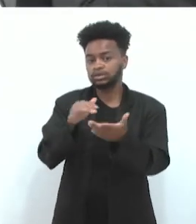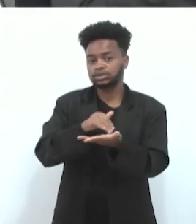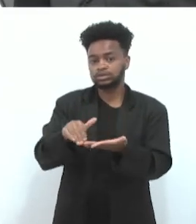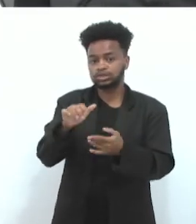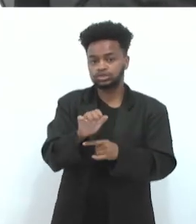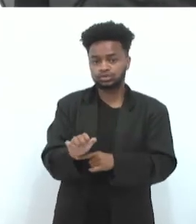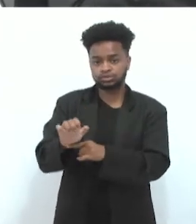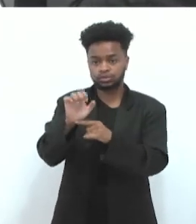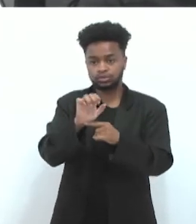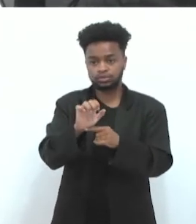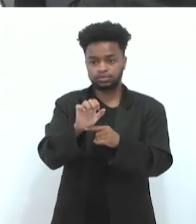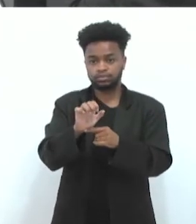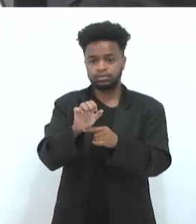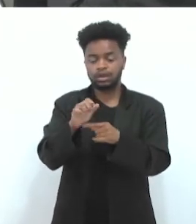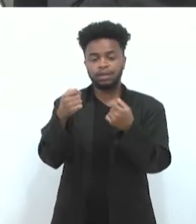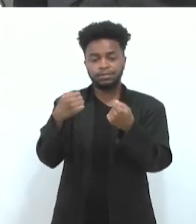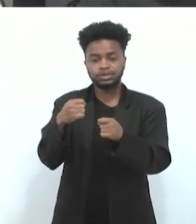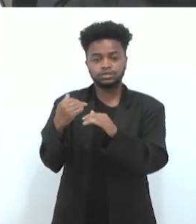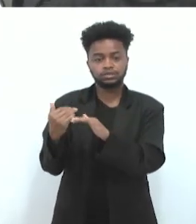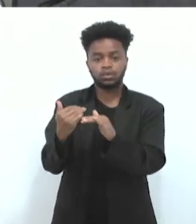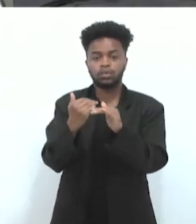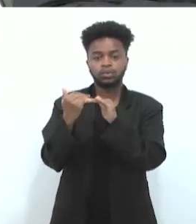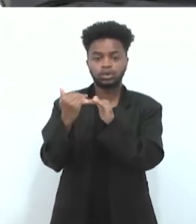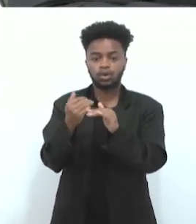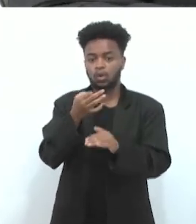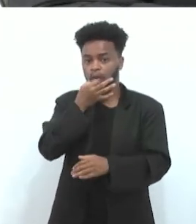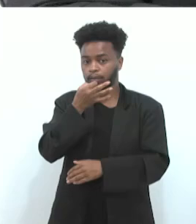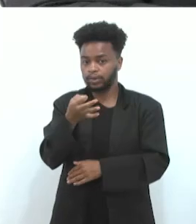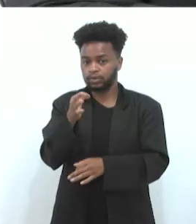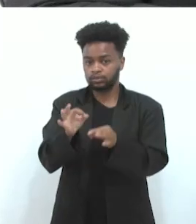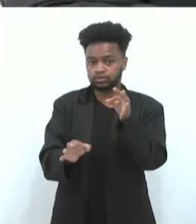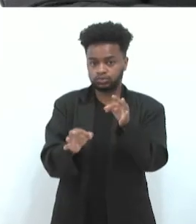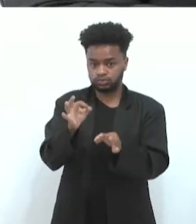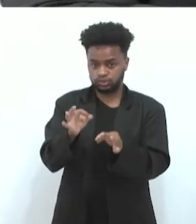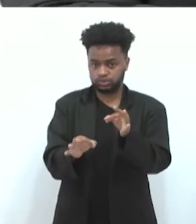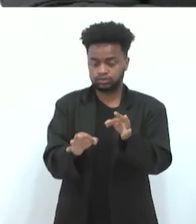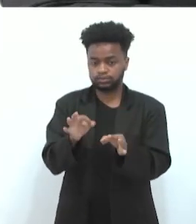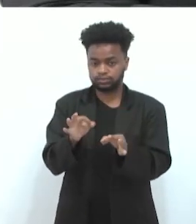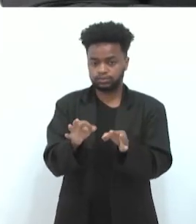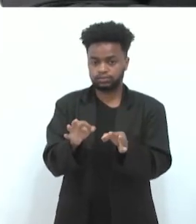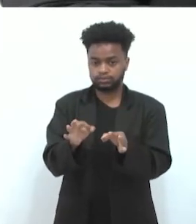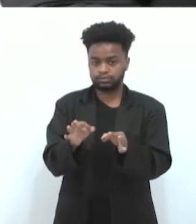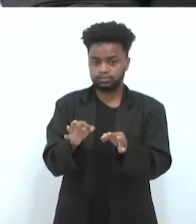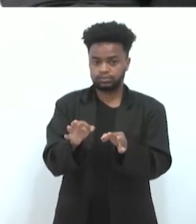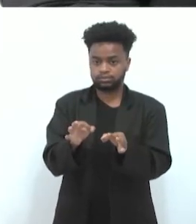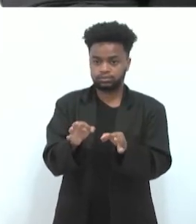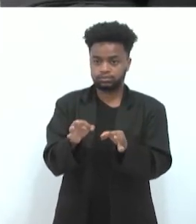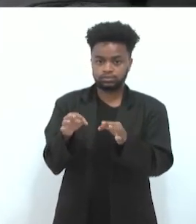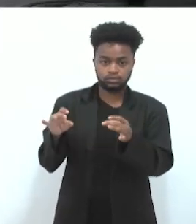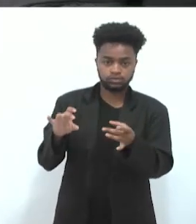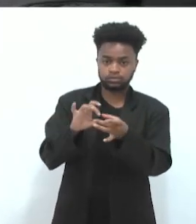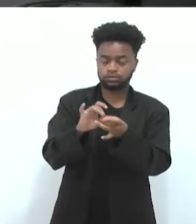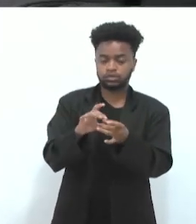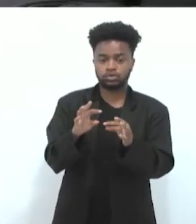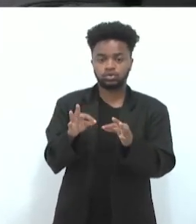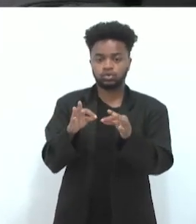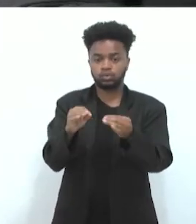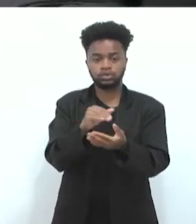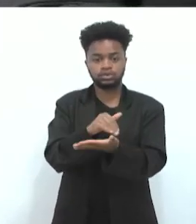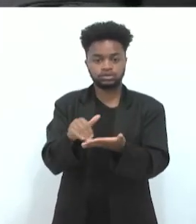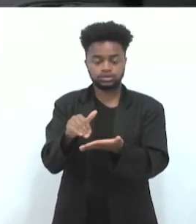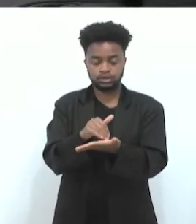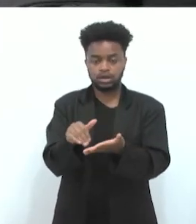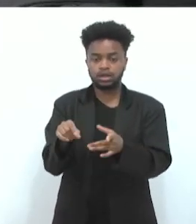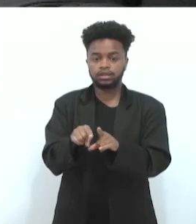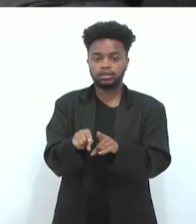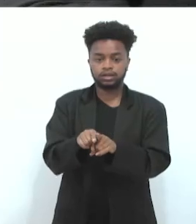Estado, é para uniformizar uma opinião jurídica, né, em todas as secretarias, para que não haja, e